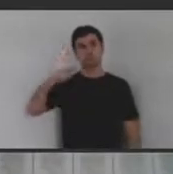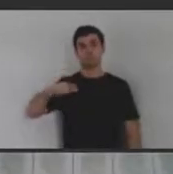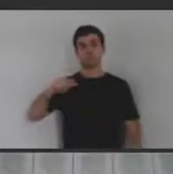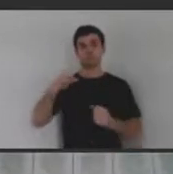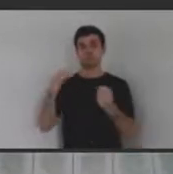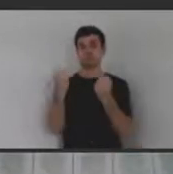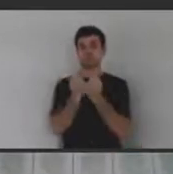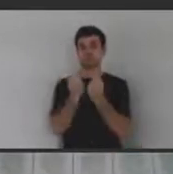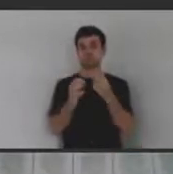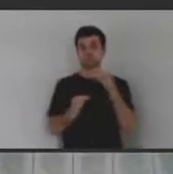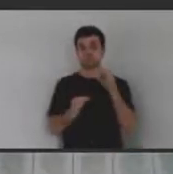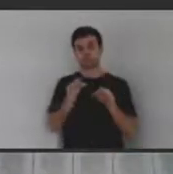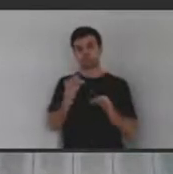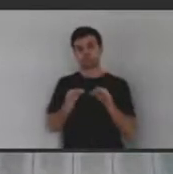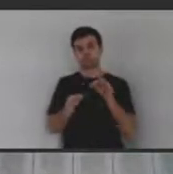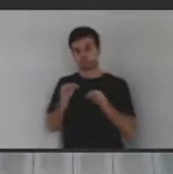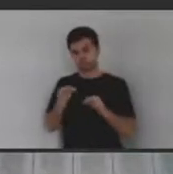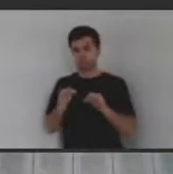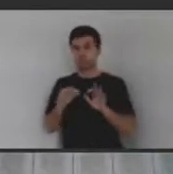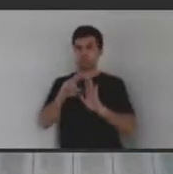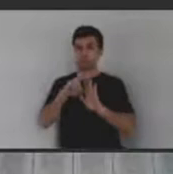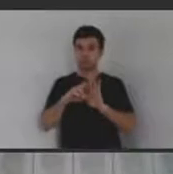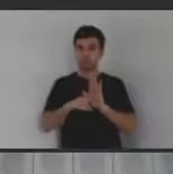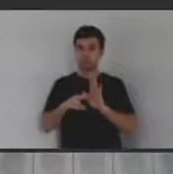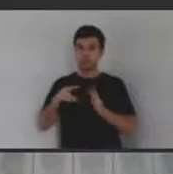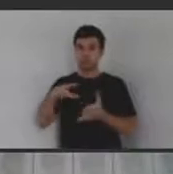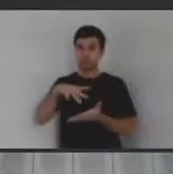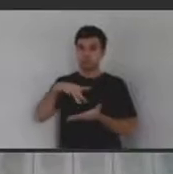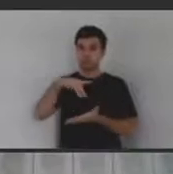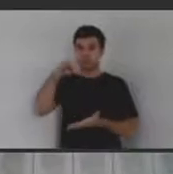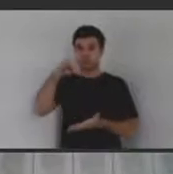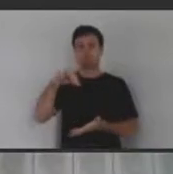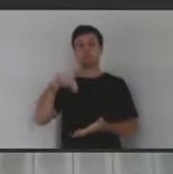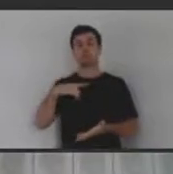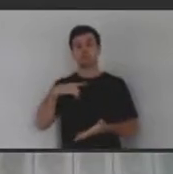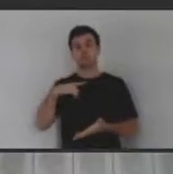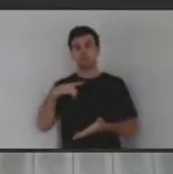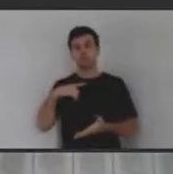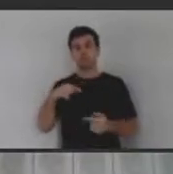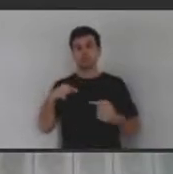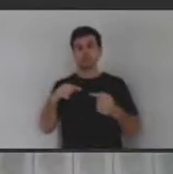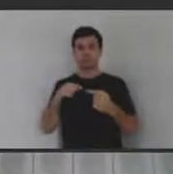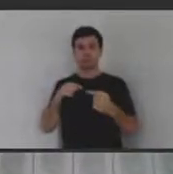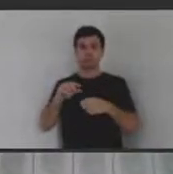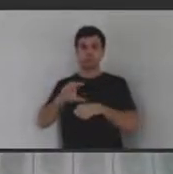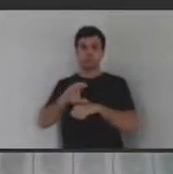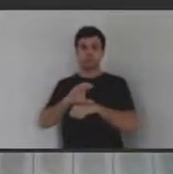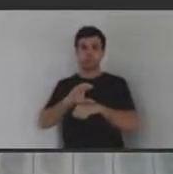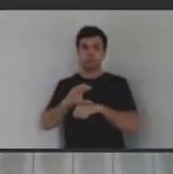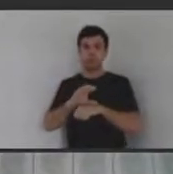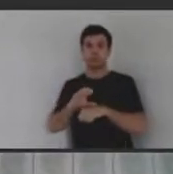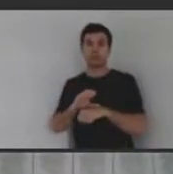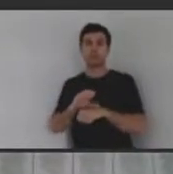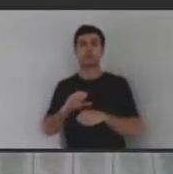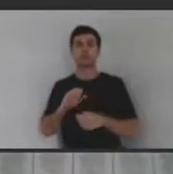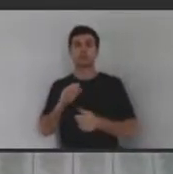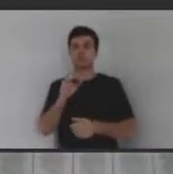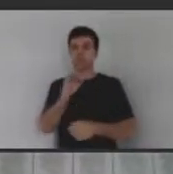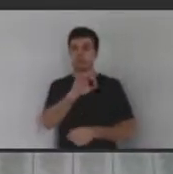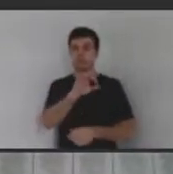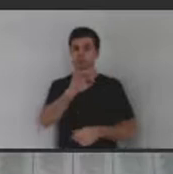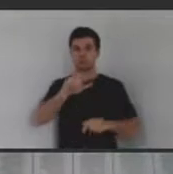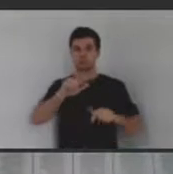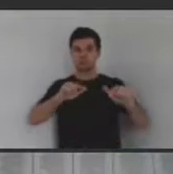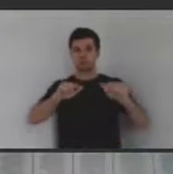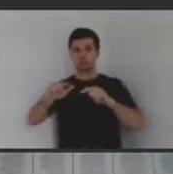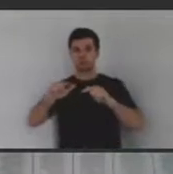e do regime democrático, artigo 127, caput da Constituição Federal. Considerando as atribuições do Ministério Público Eleitoral para